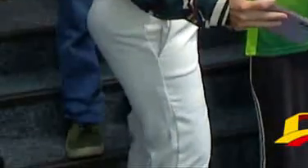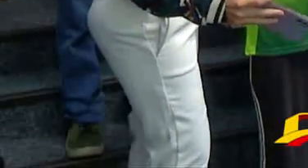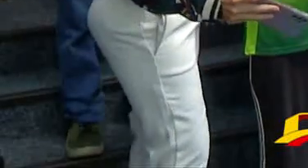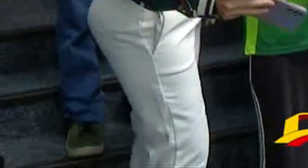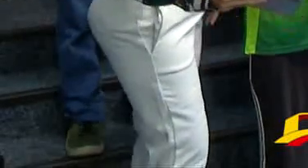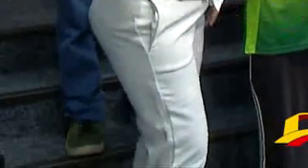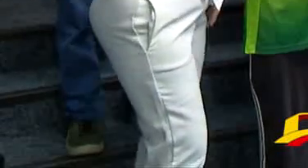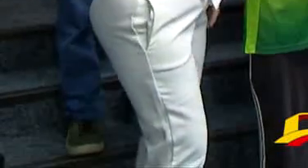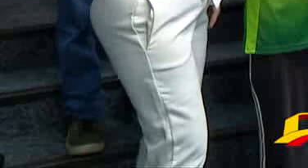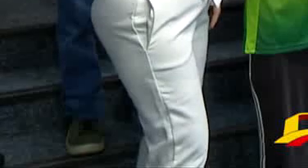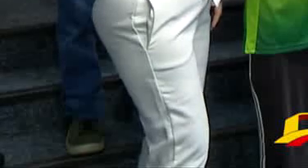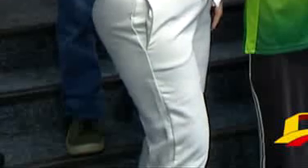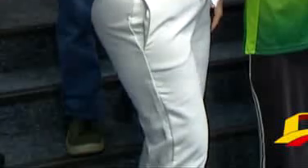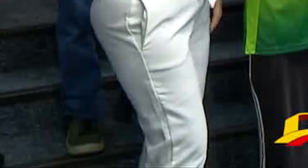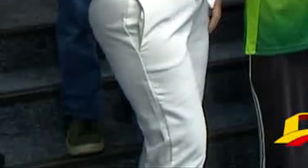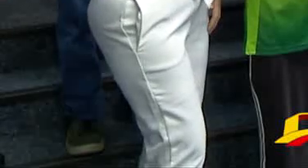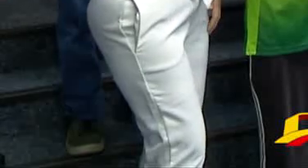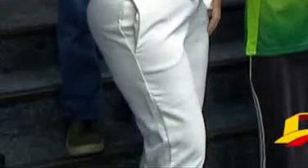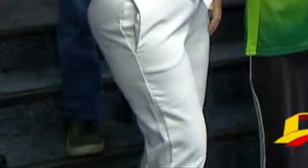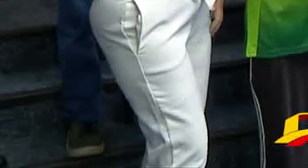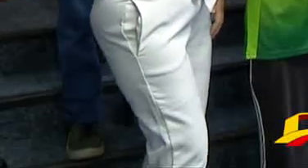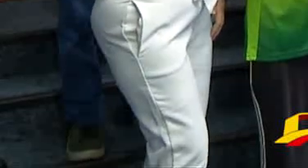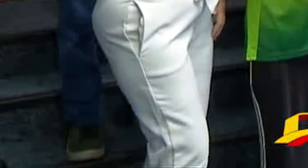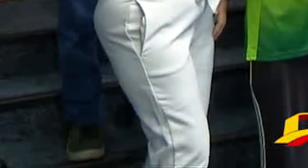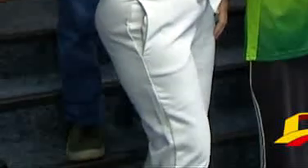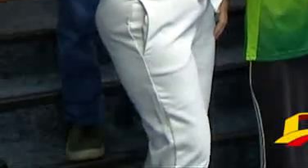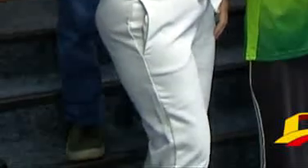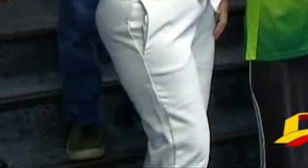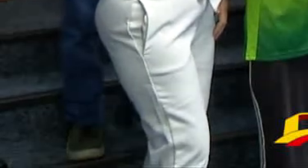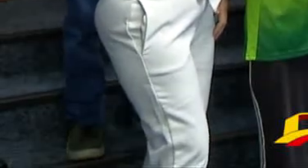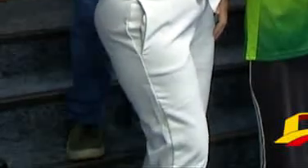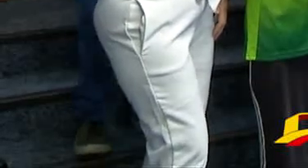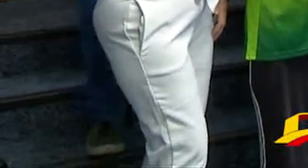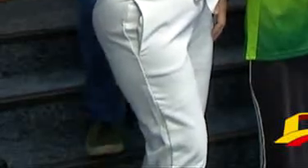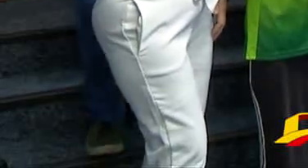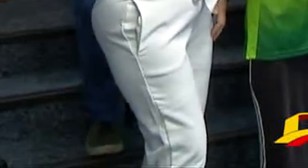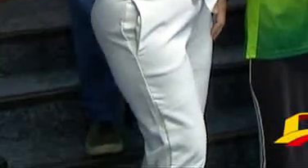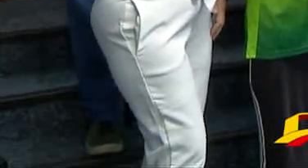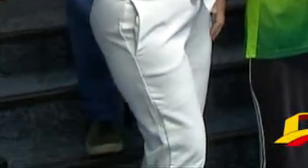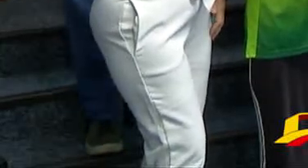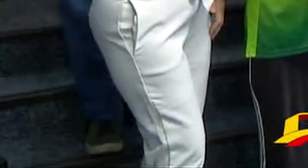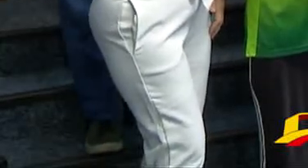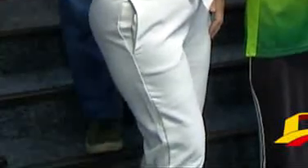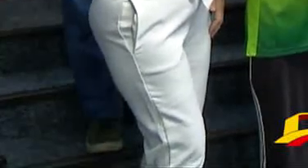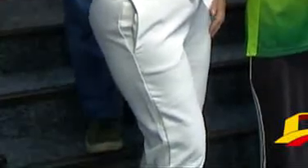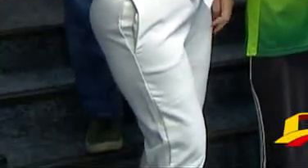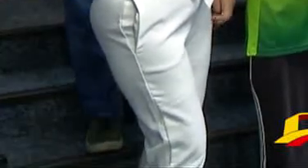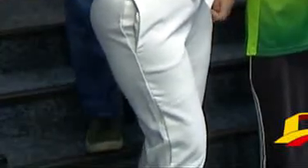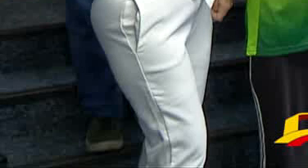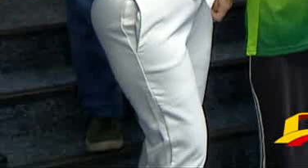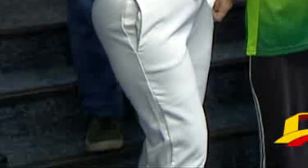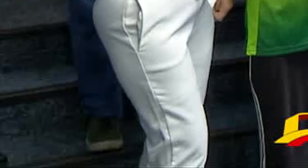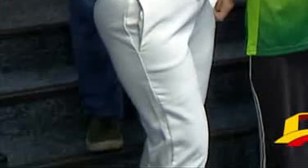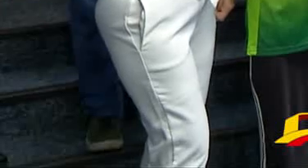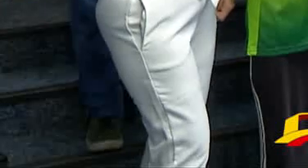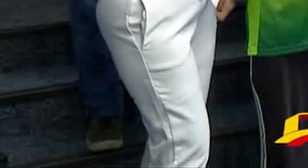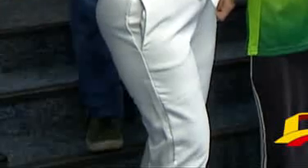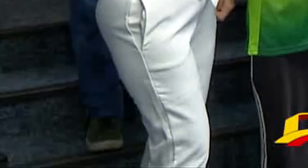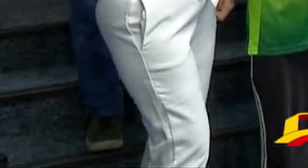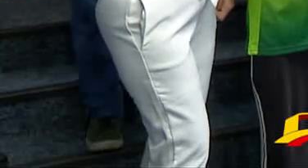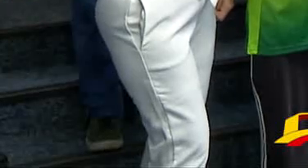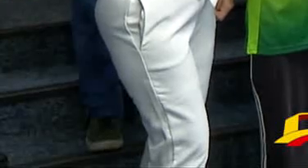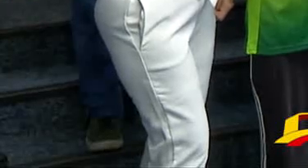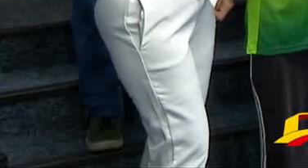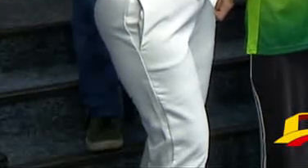Boa tarde a todas e todos queria agradecer pela presença aqui na nossa Câmara Municipal de Sorocaba